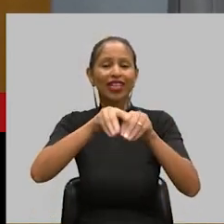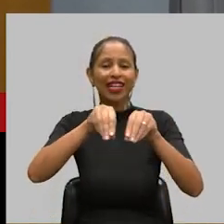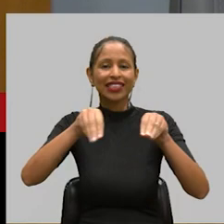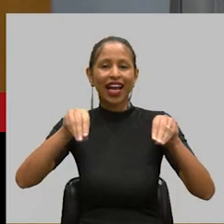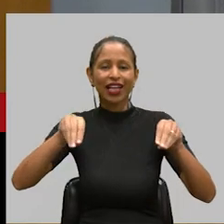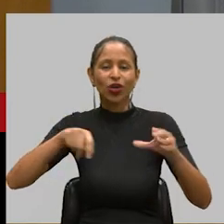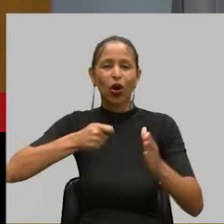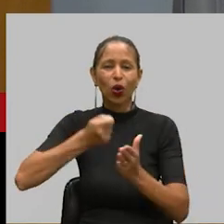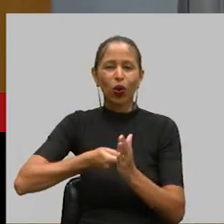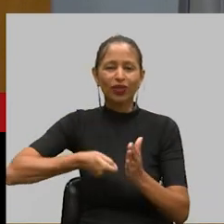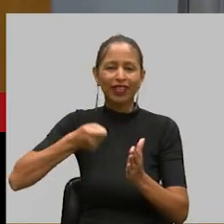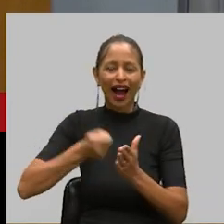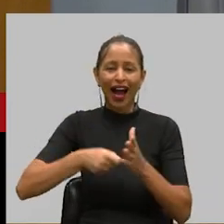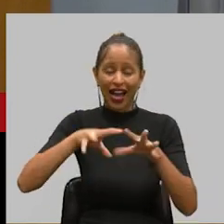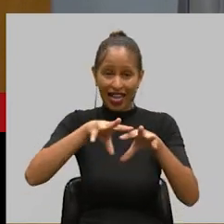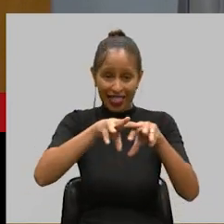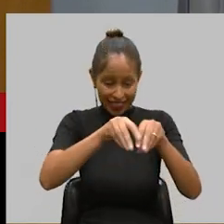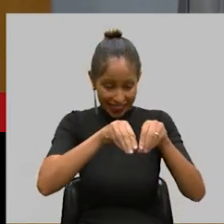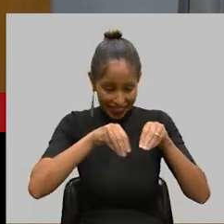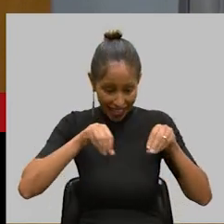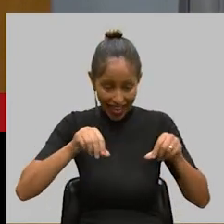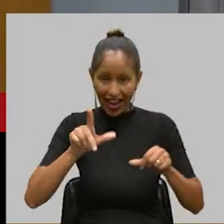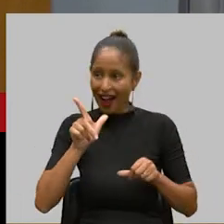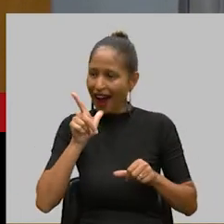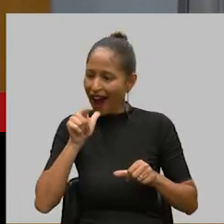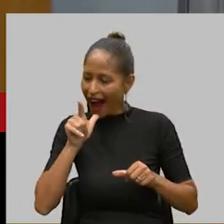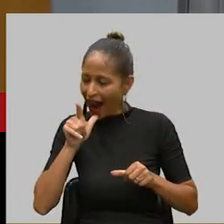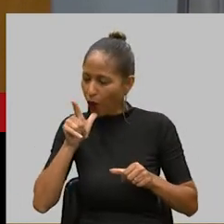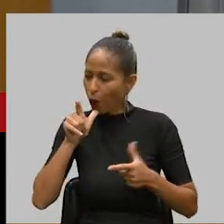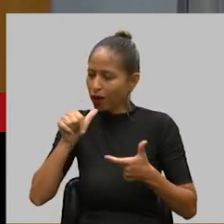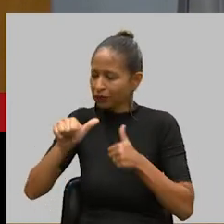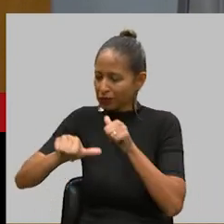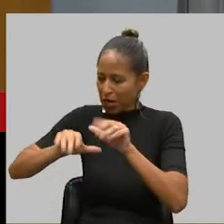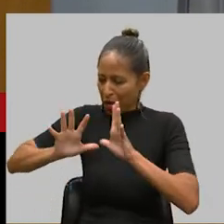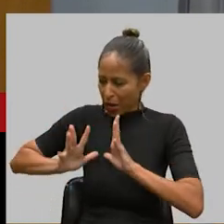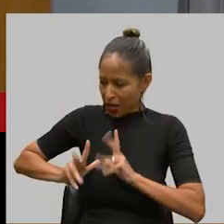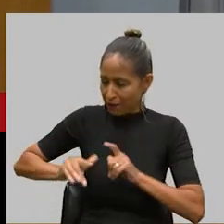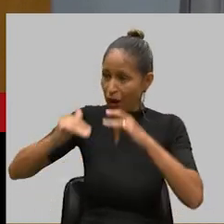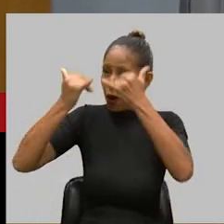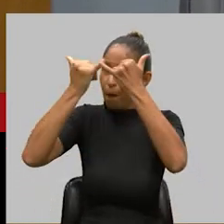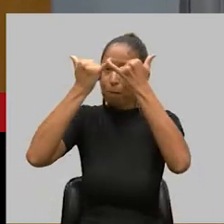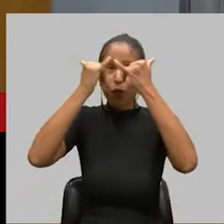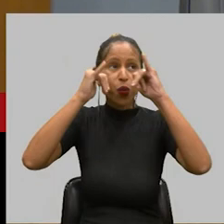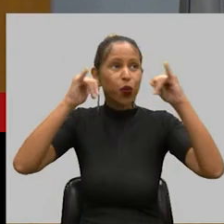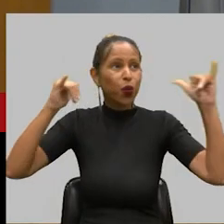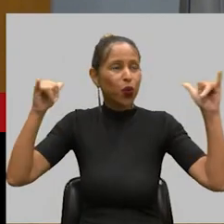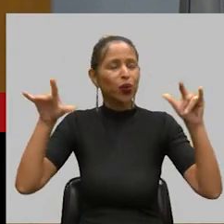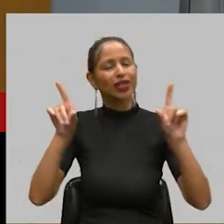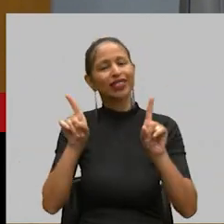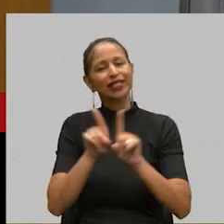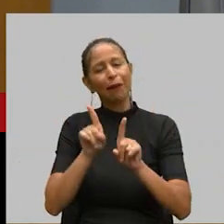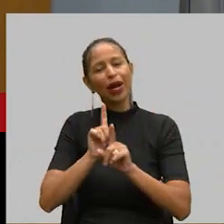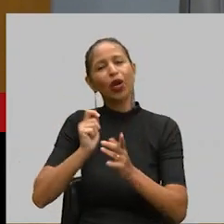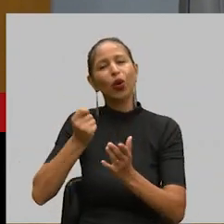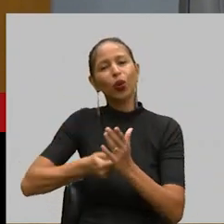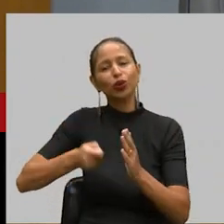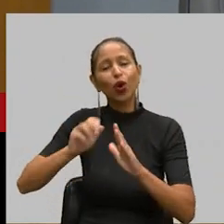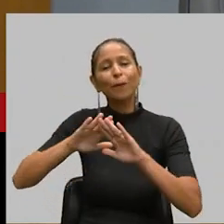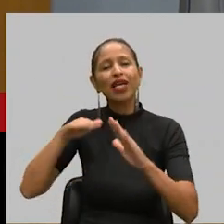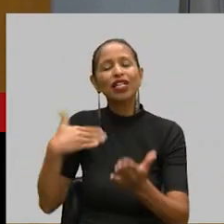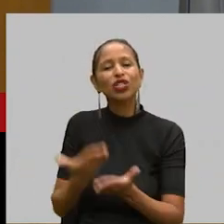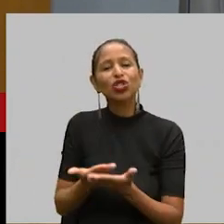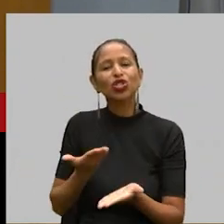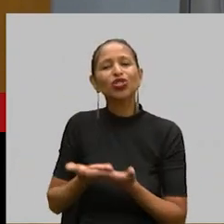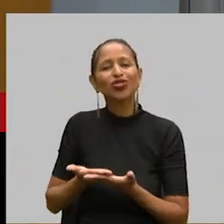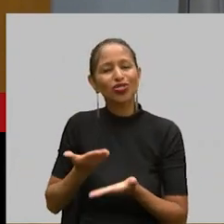lutar por terra por água tratada por energia elétrica também lutou pela escola e